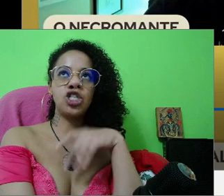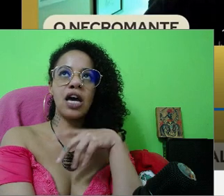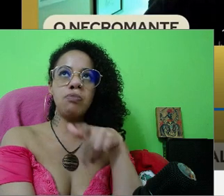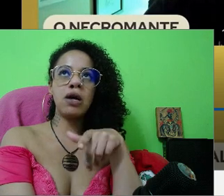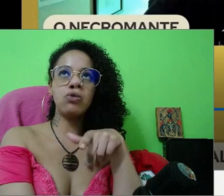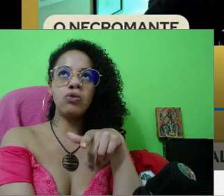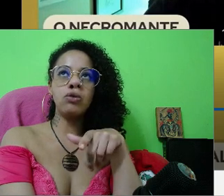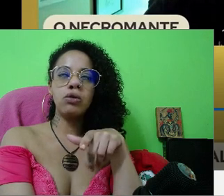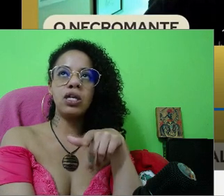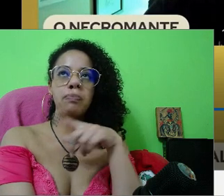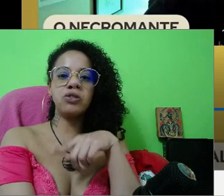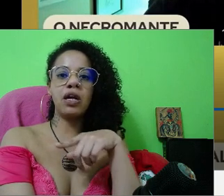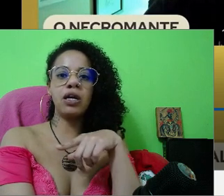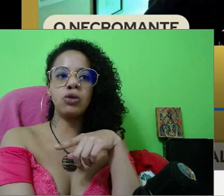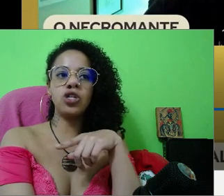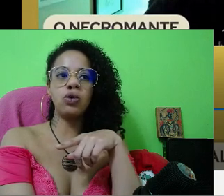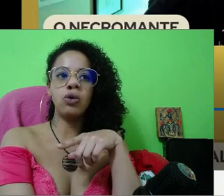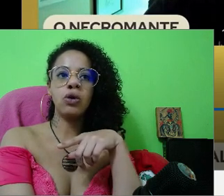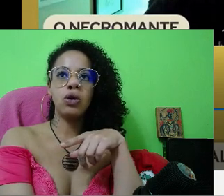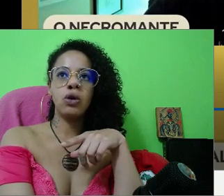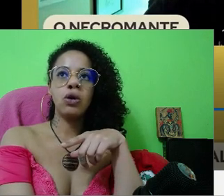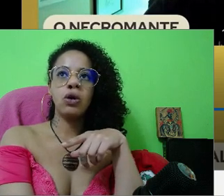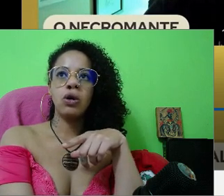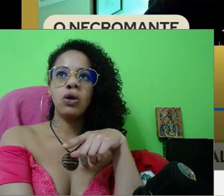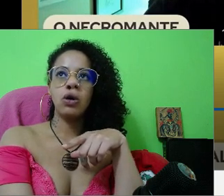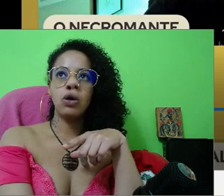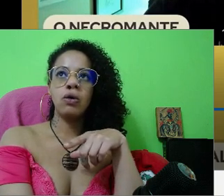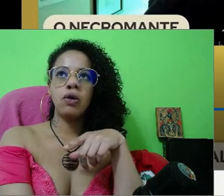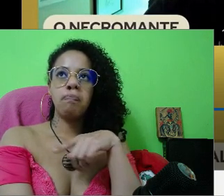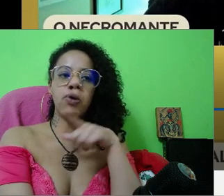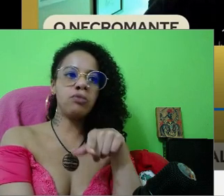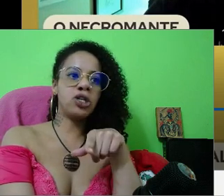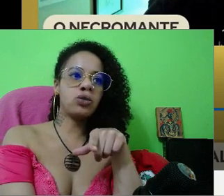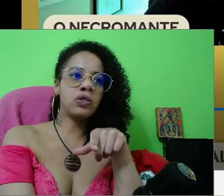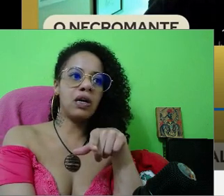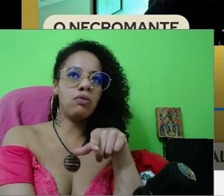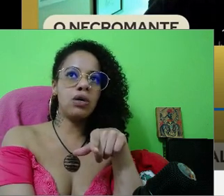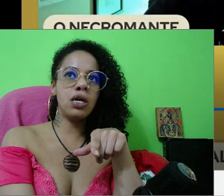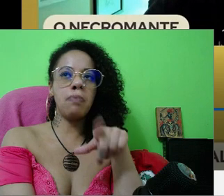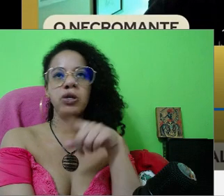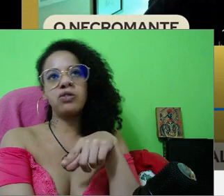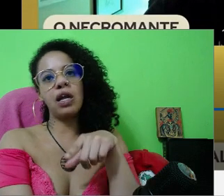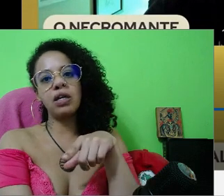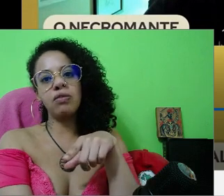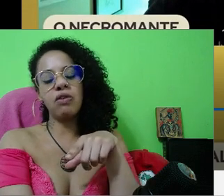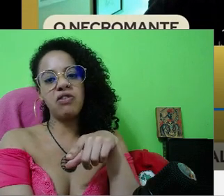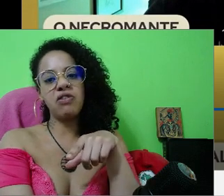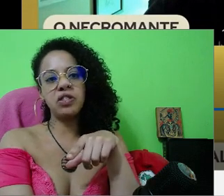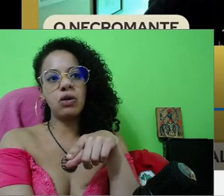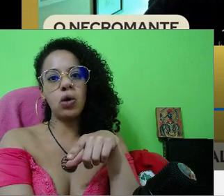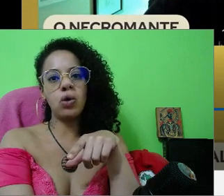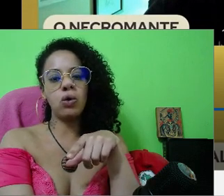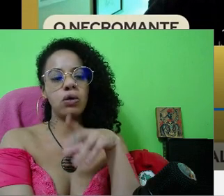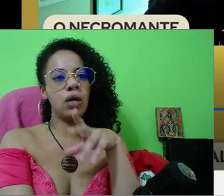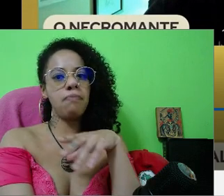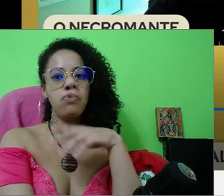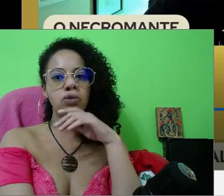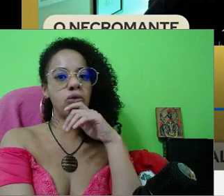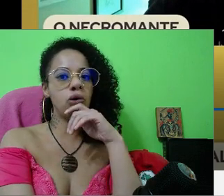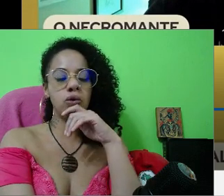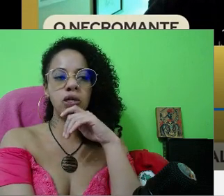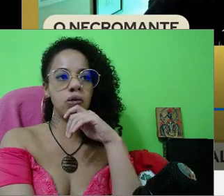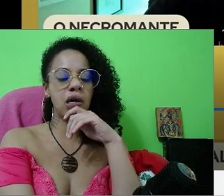assim gera o bagulho e depois fala que o outro gerou põe uma discussão e depois fala que não foi você que colocou